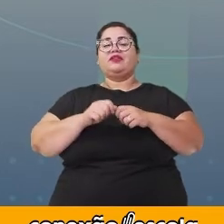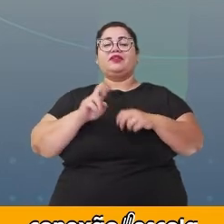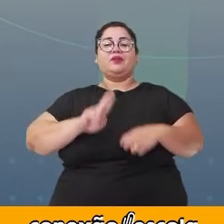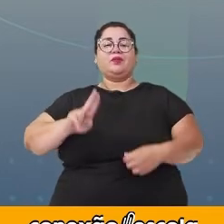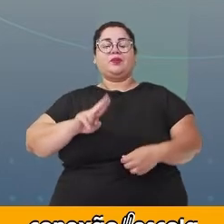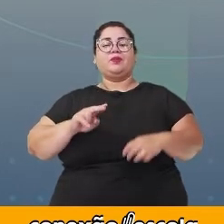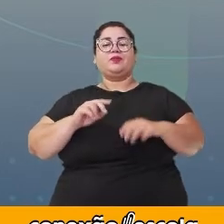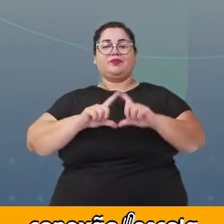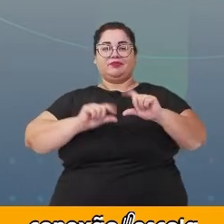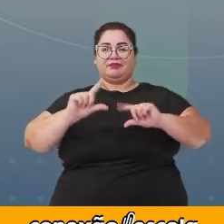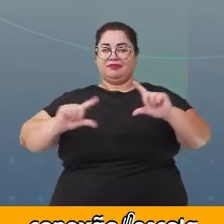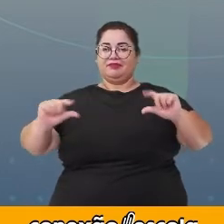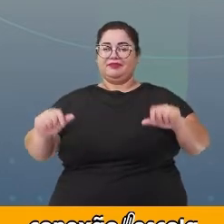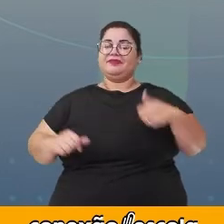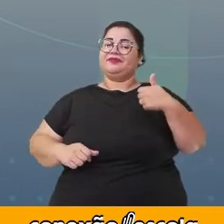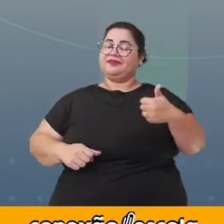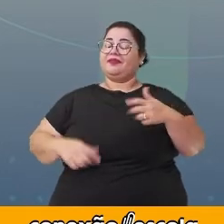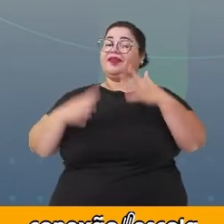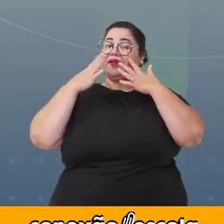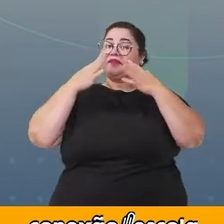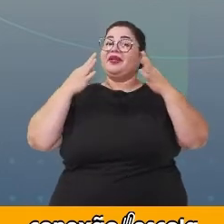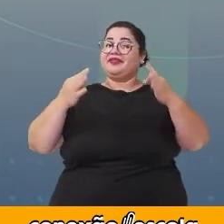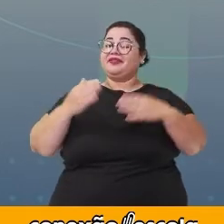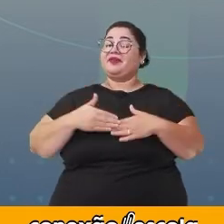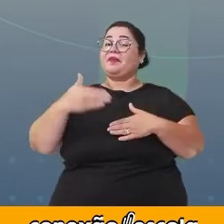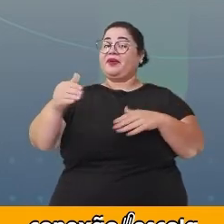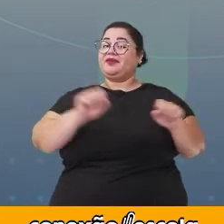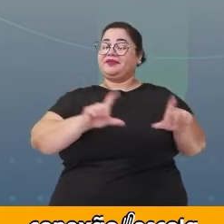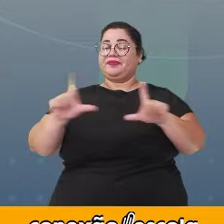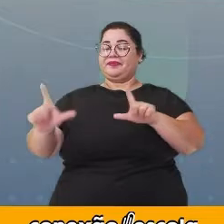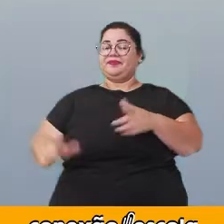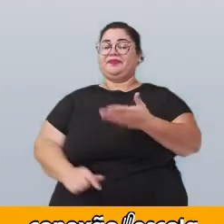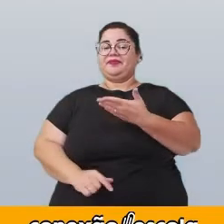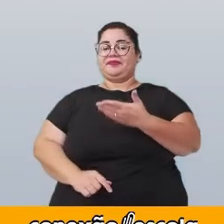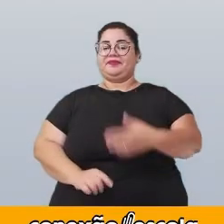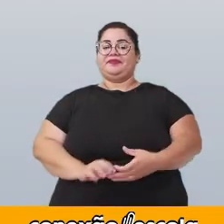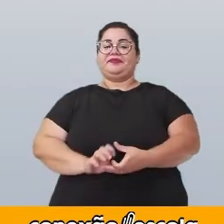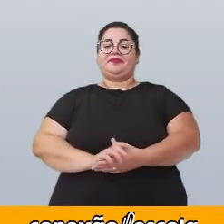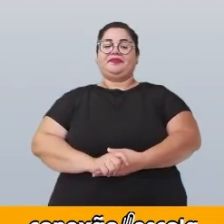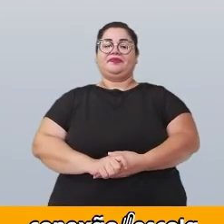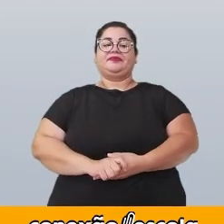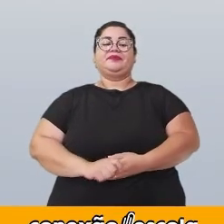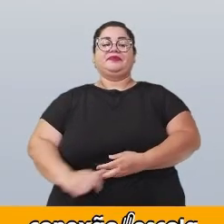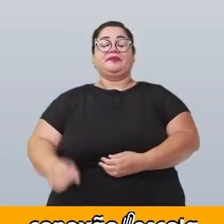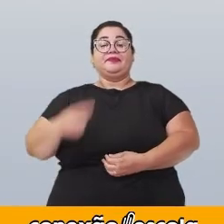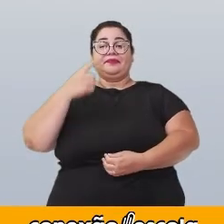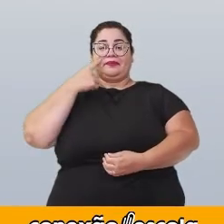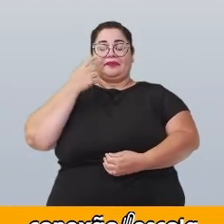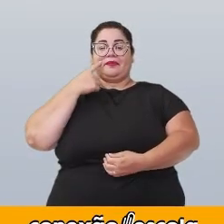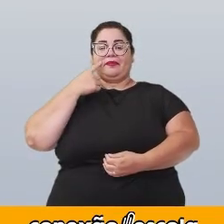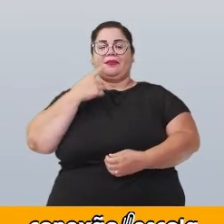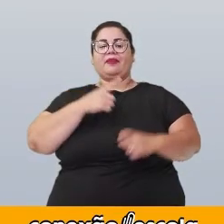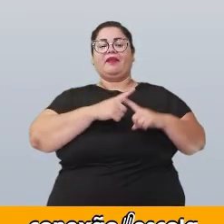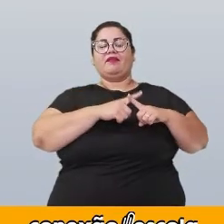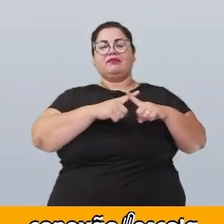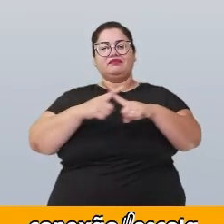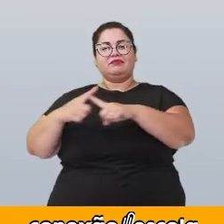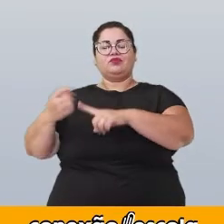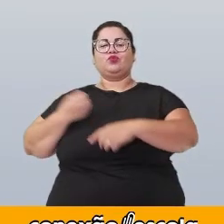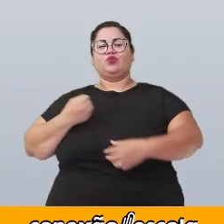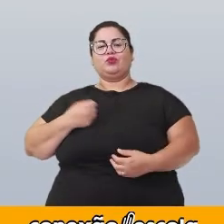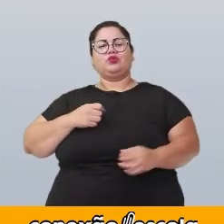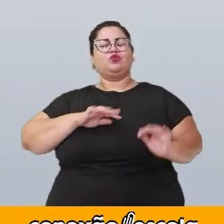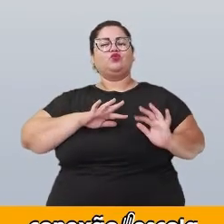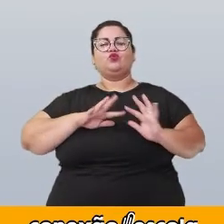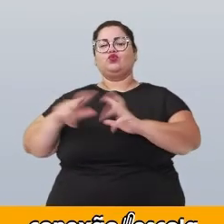de medida, tá bom? Então presta atenção no próximo slide. Olha só, os múltiplos de um número